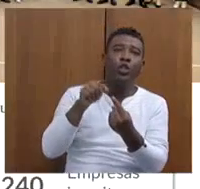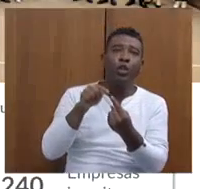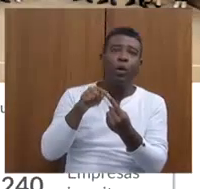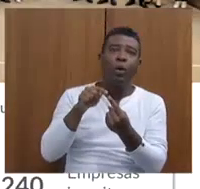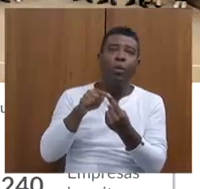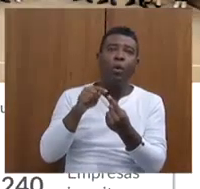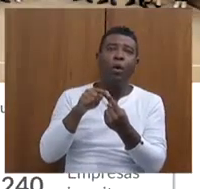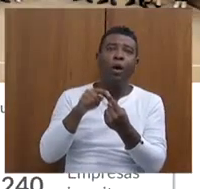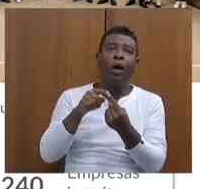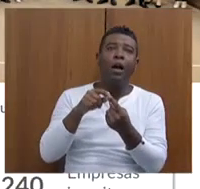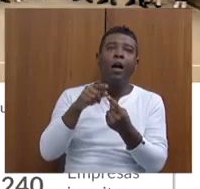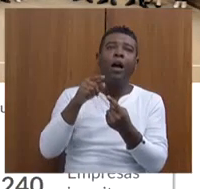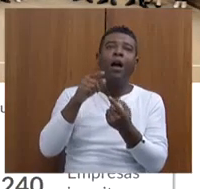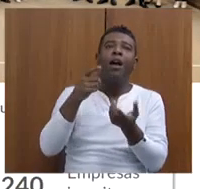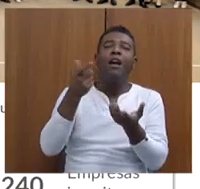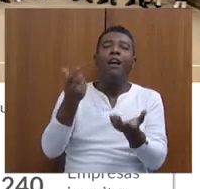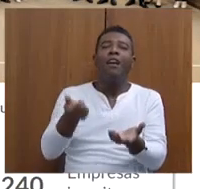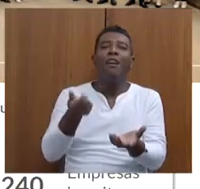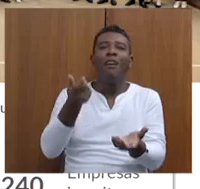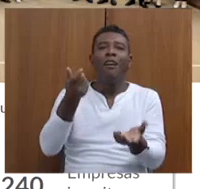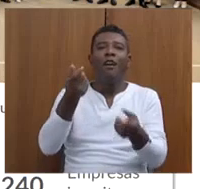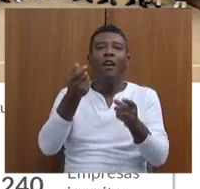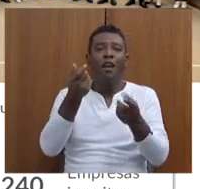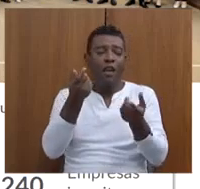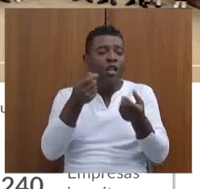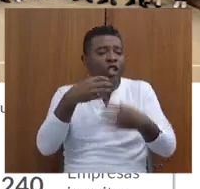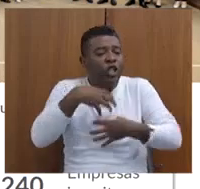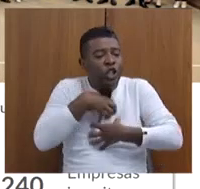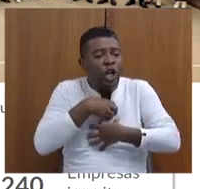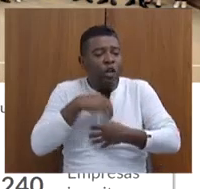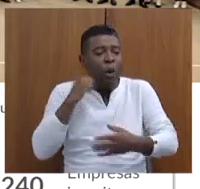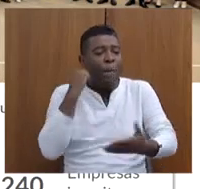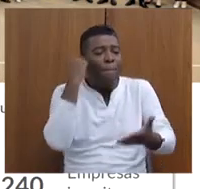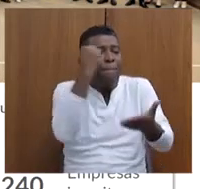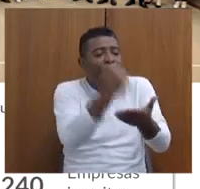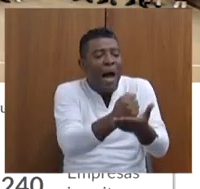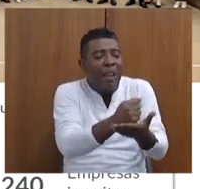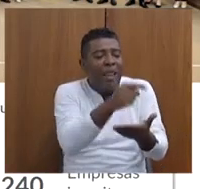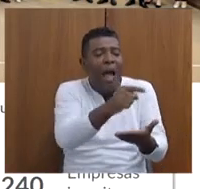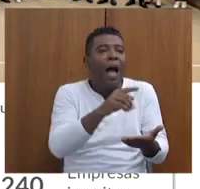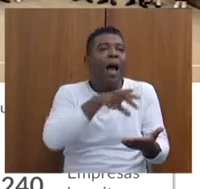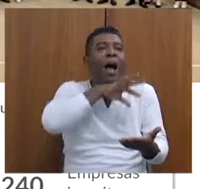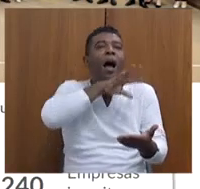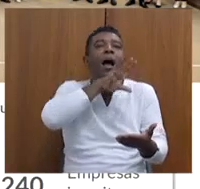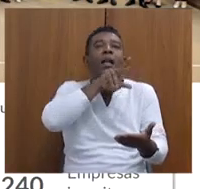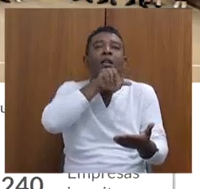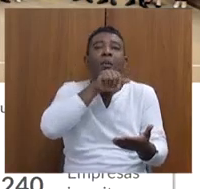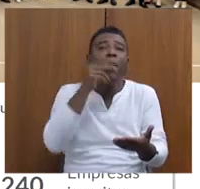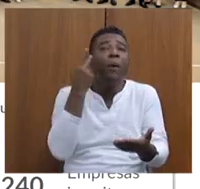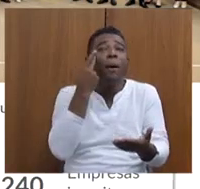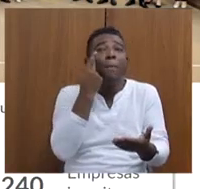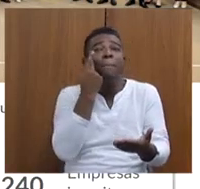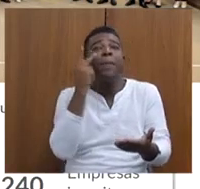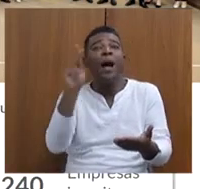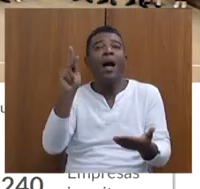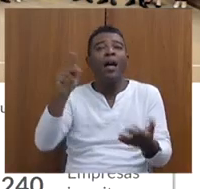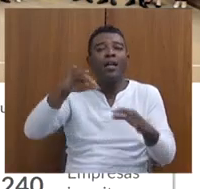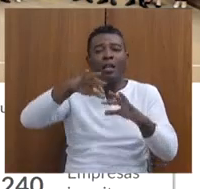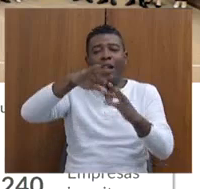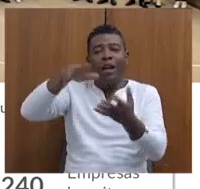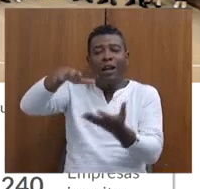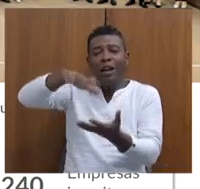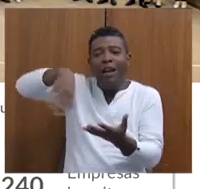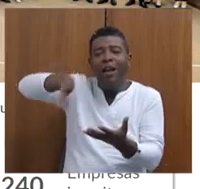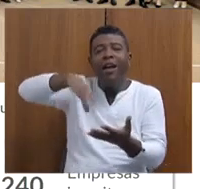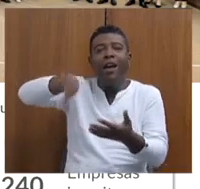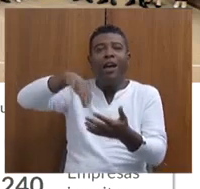ou às vezes o abate daquele animal efeito para que o mundo árabe possa consumir mas não é só